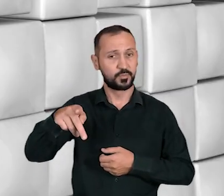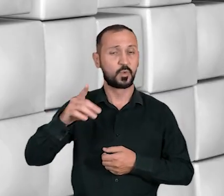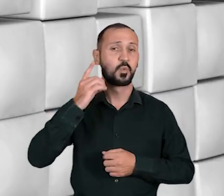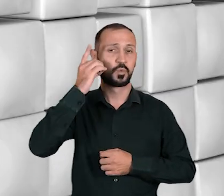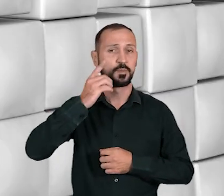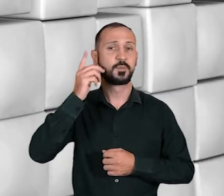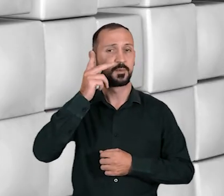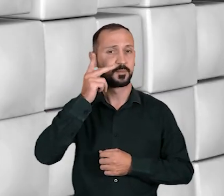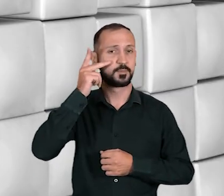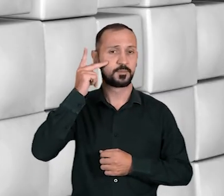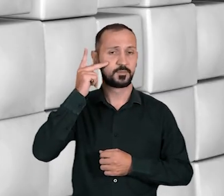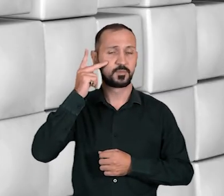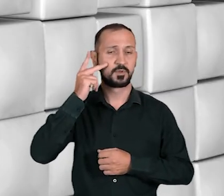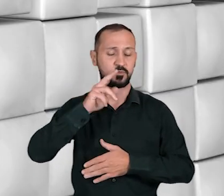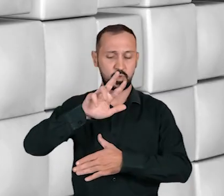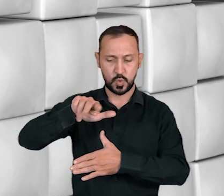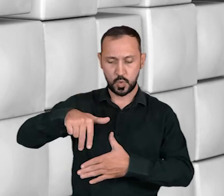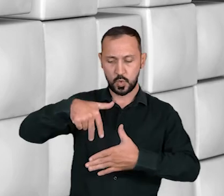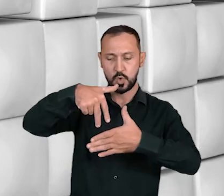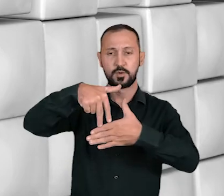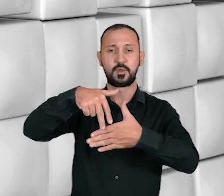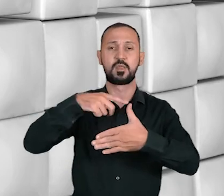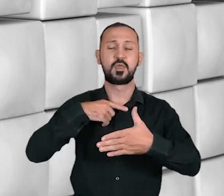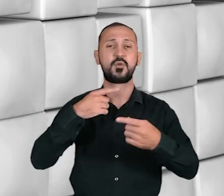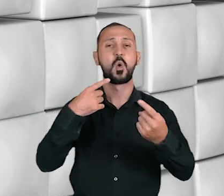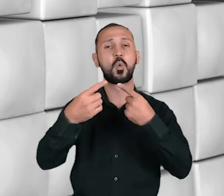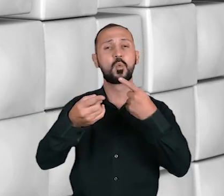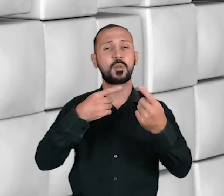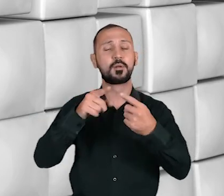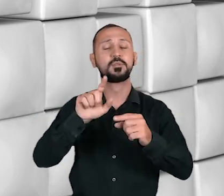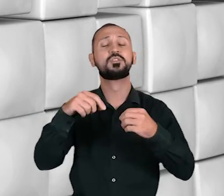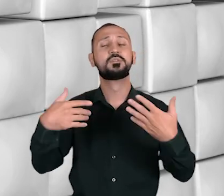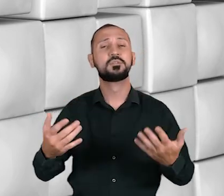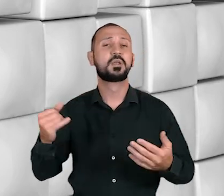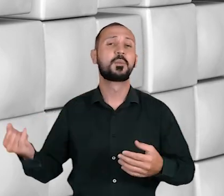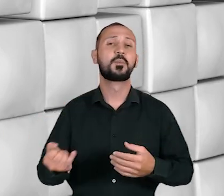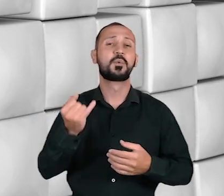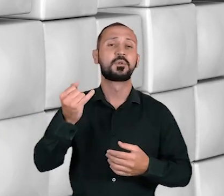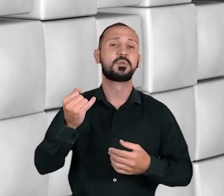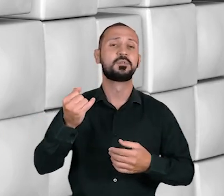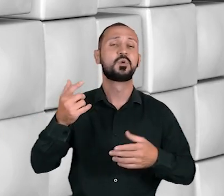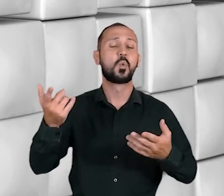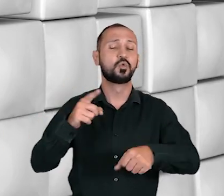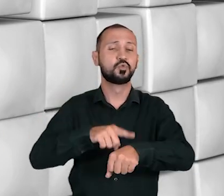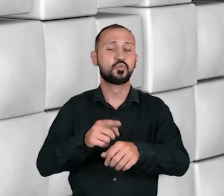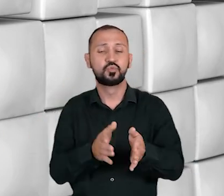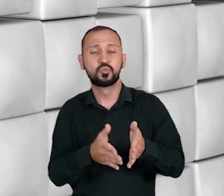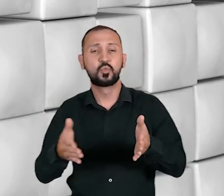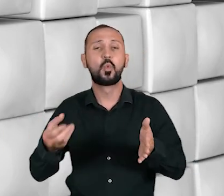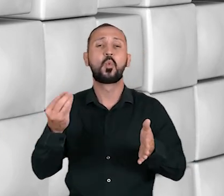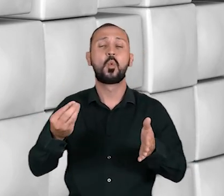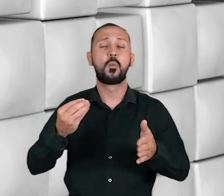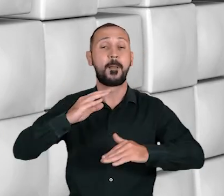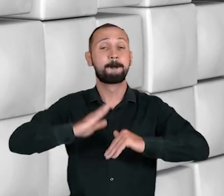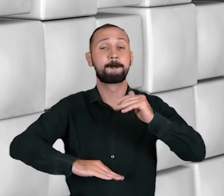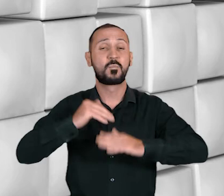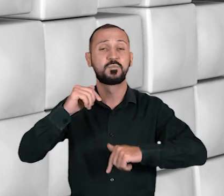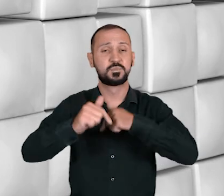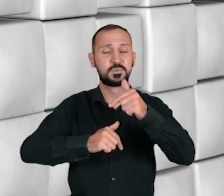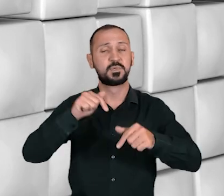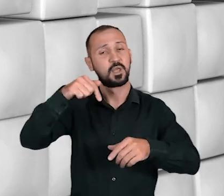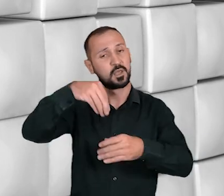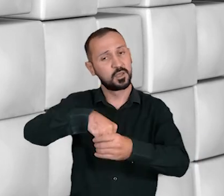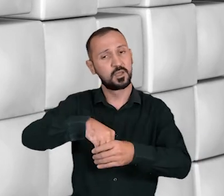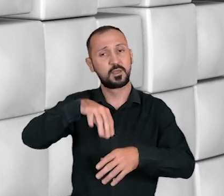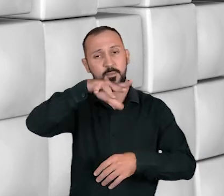o deputado Pedro Kemp levou ao plenário debates sobre a importância e as atuais condições da